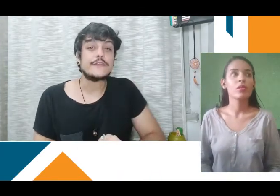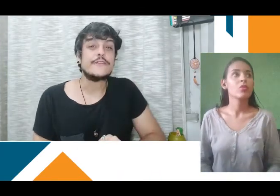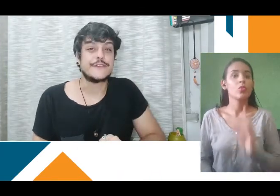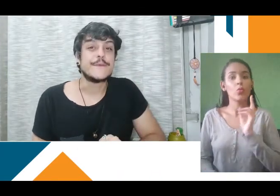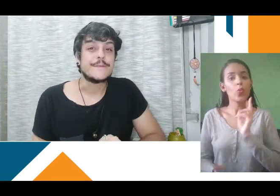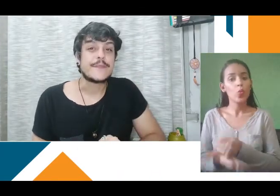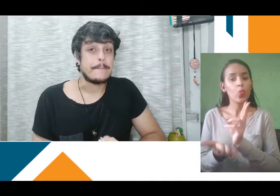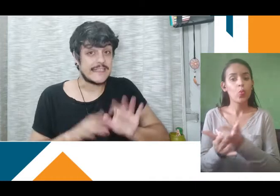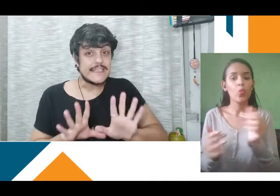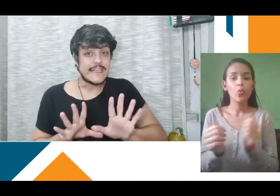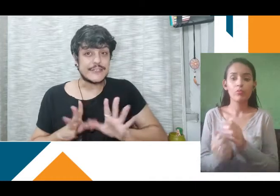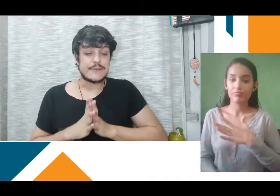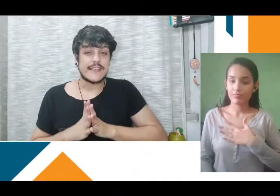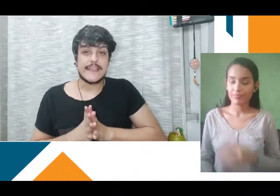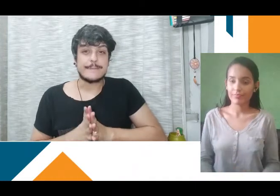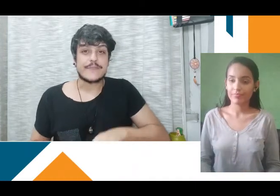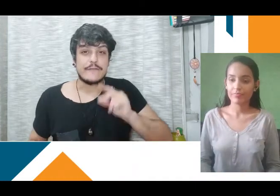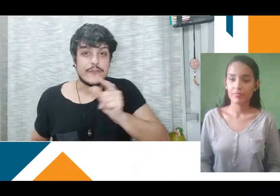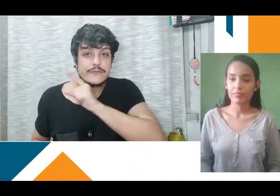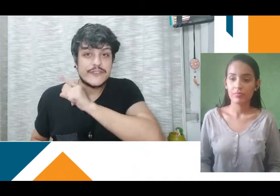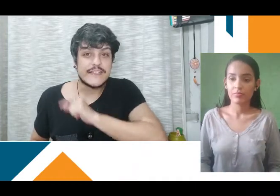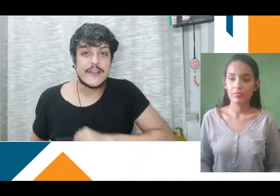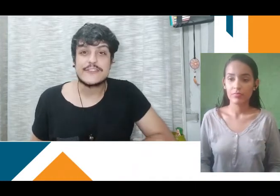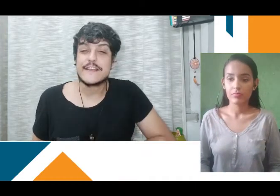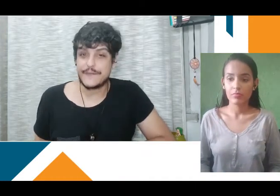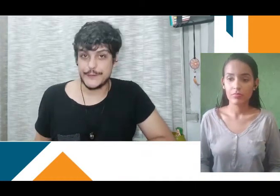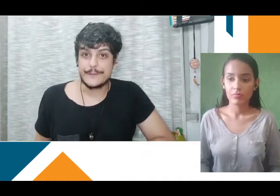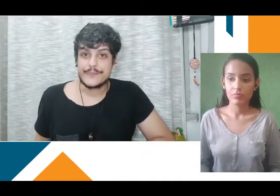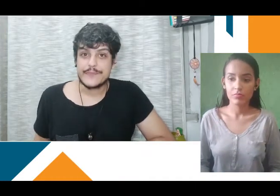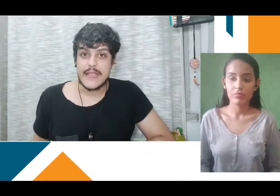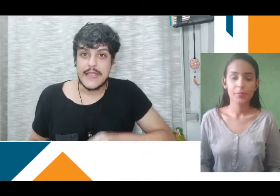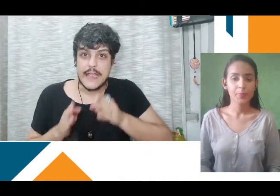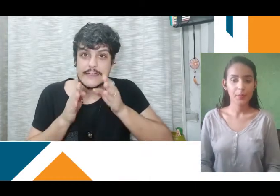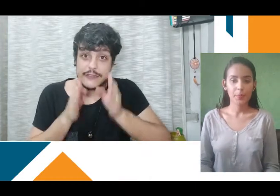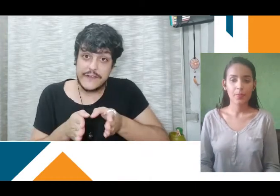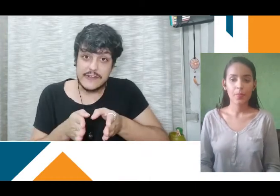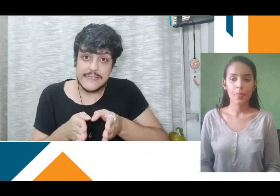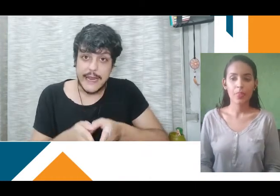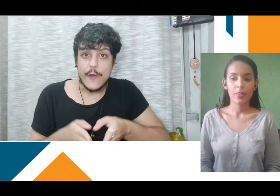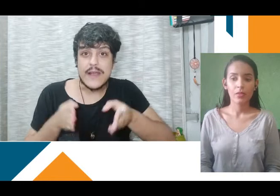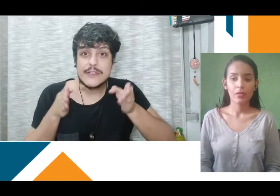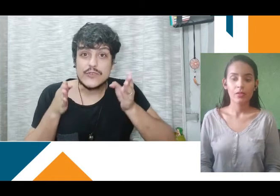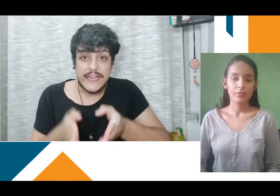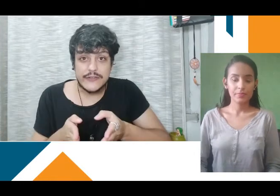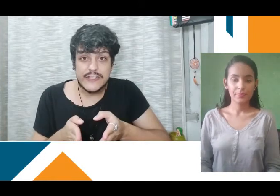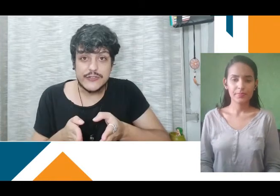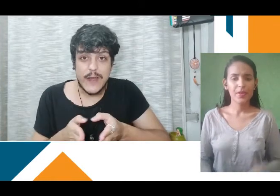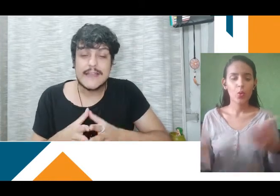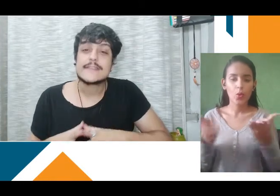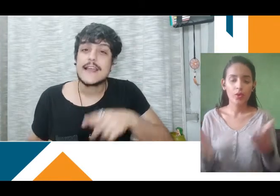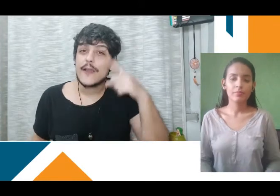até o final do vídeo. Mas antes da gente prosseguir, eu vou te lançar um desafio. Se eu te falo assim, quais são os